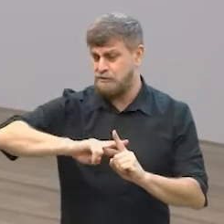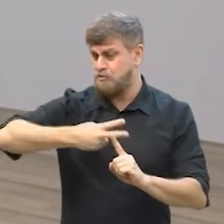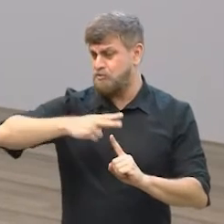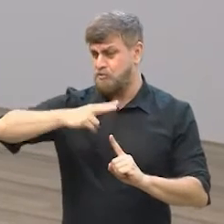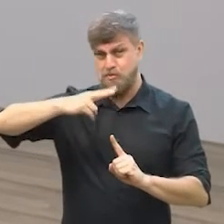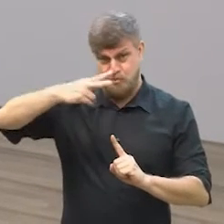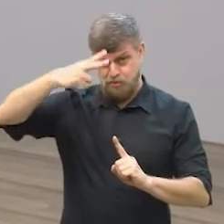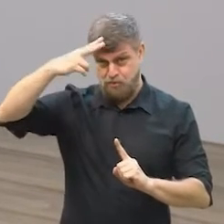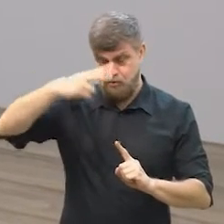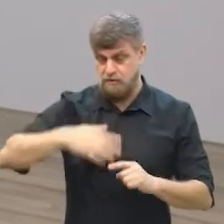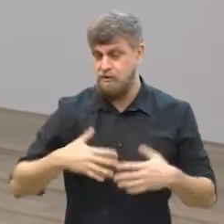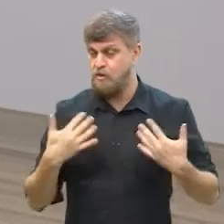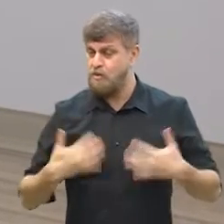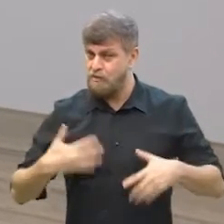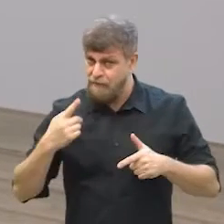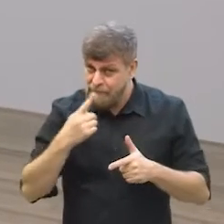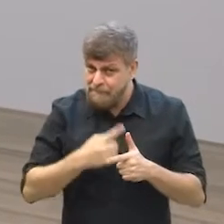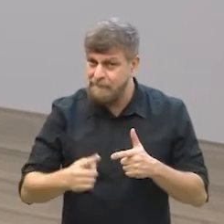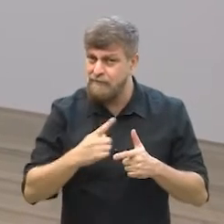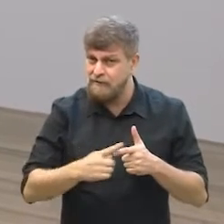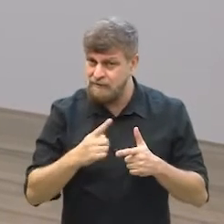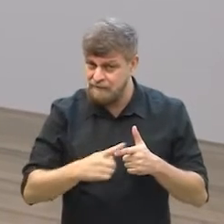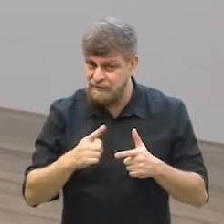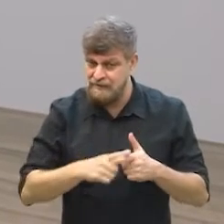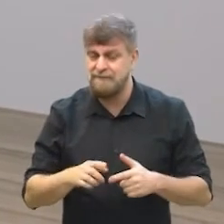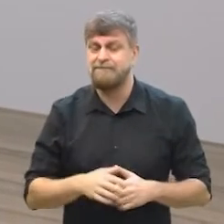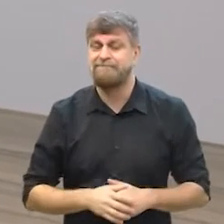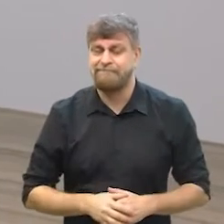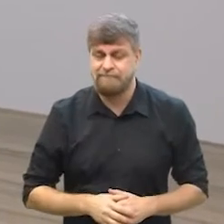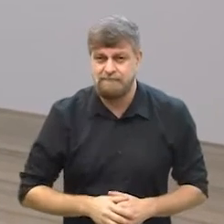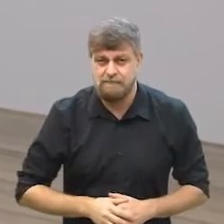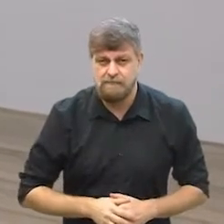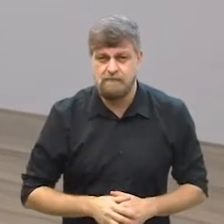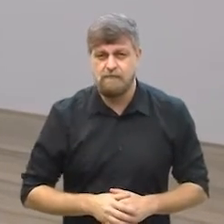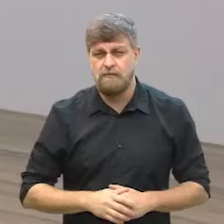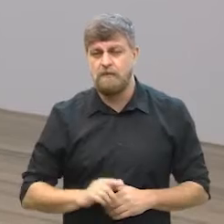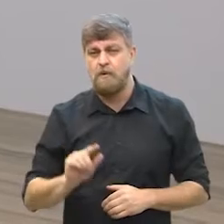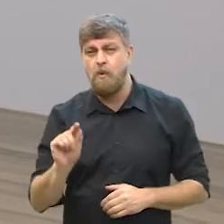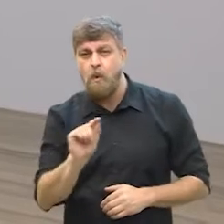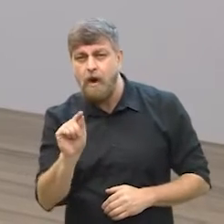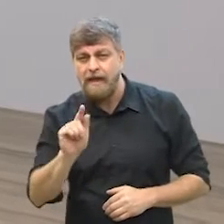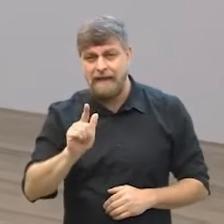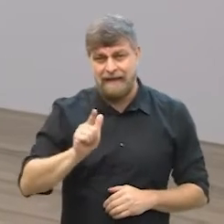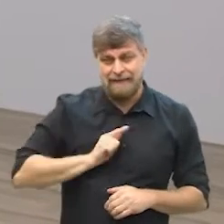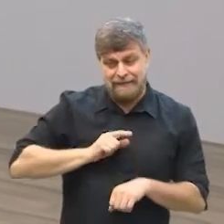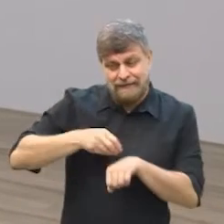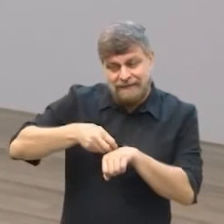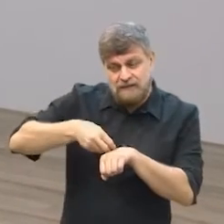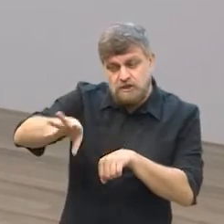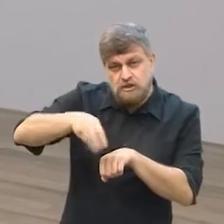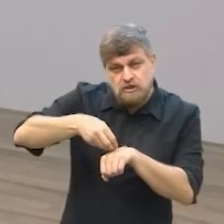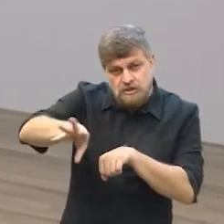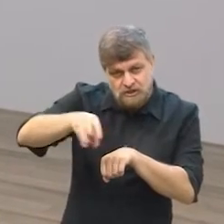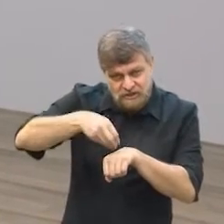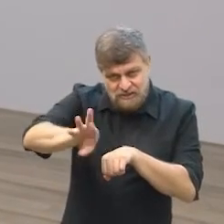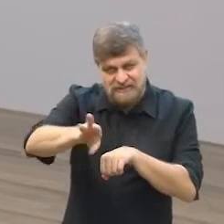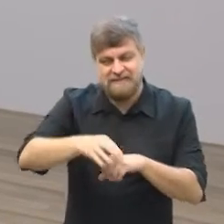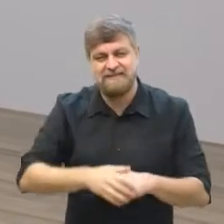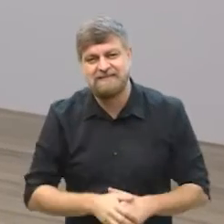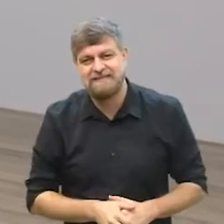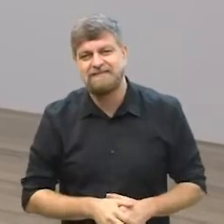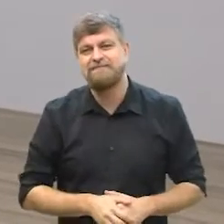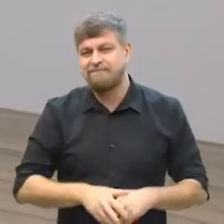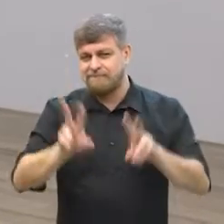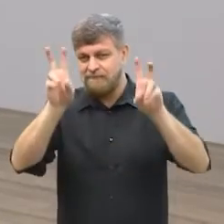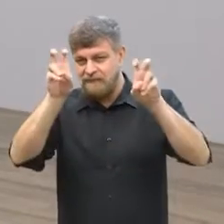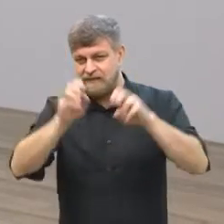até aumentado esse mercado, né? Então, tem muitas dicas para serem